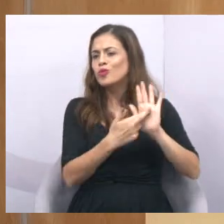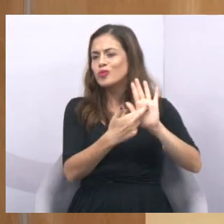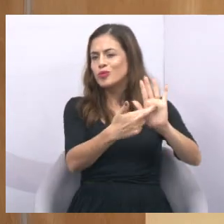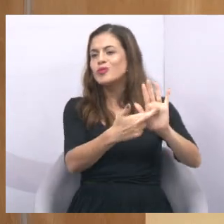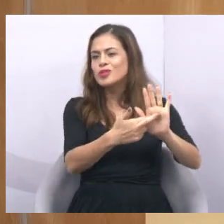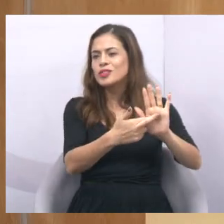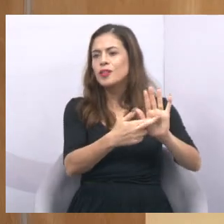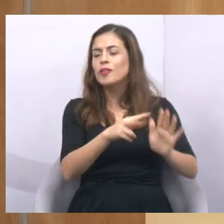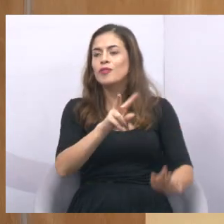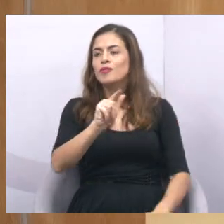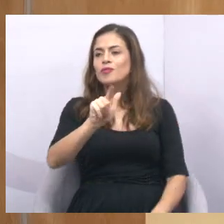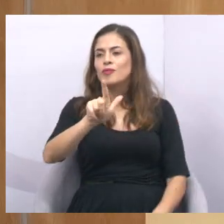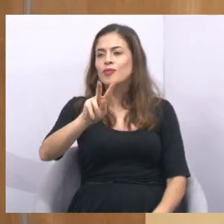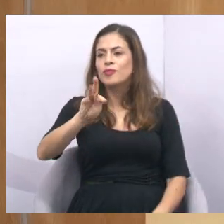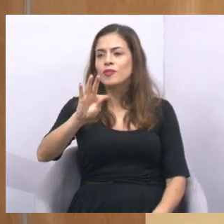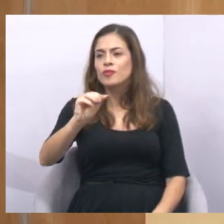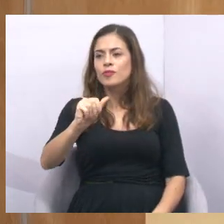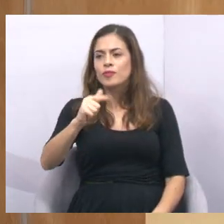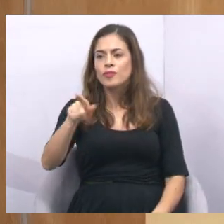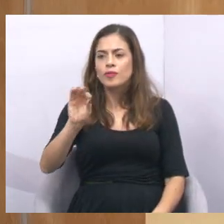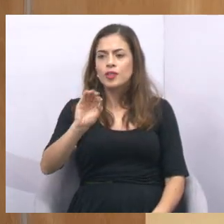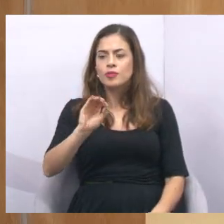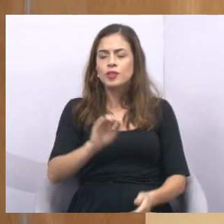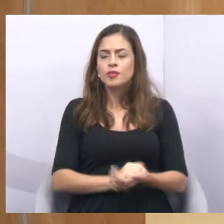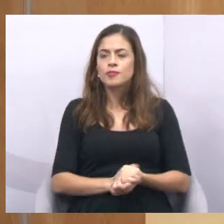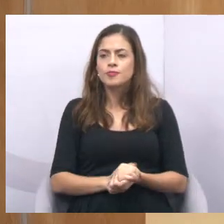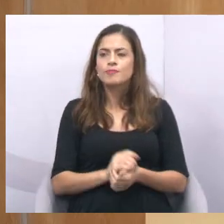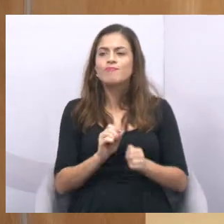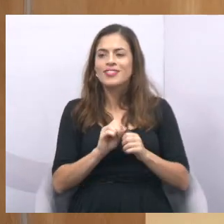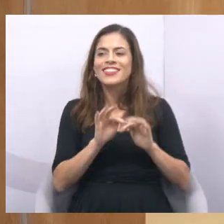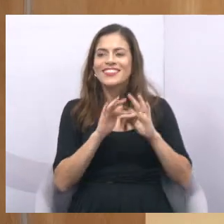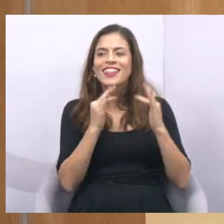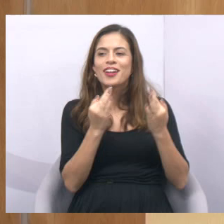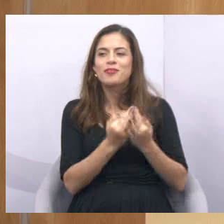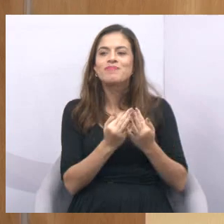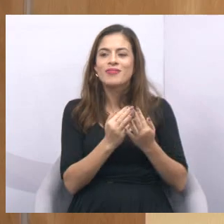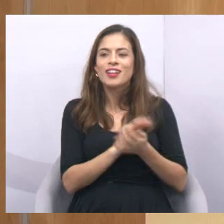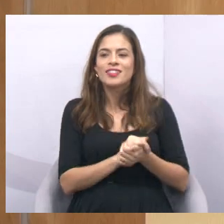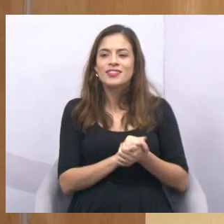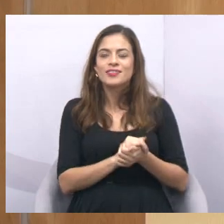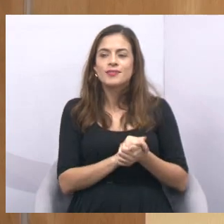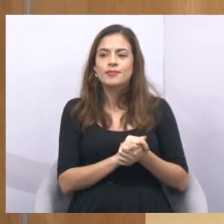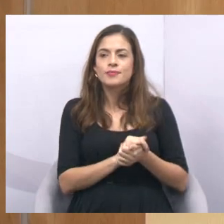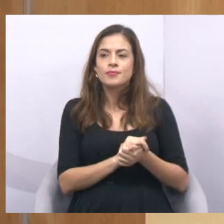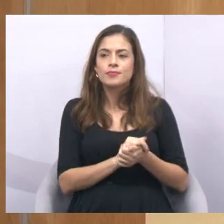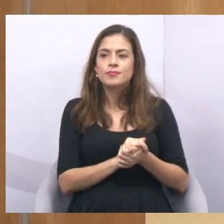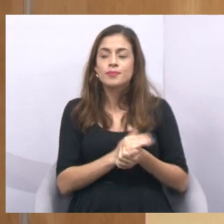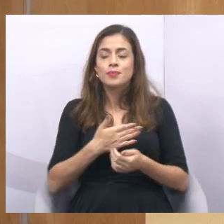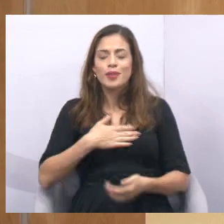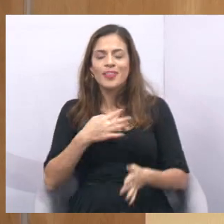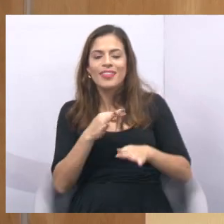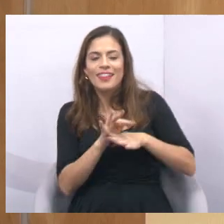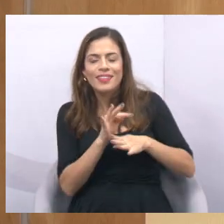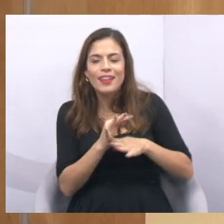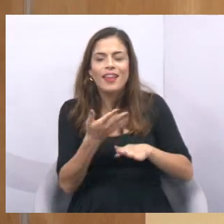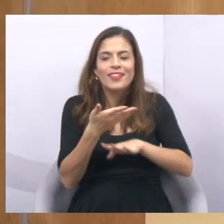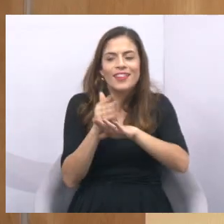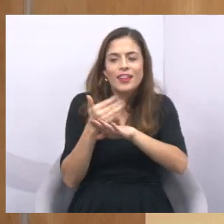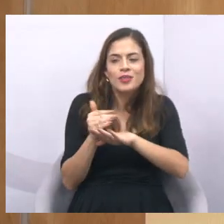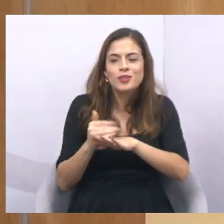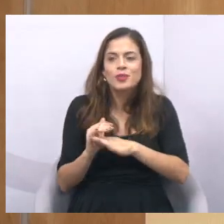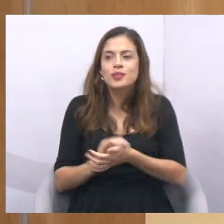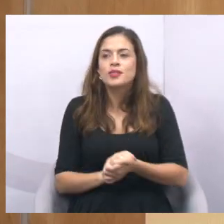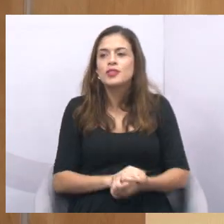representantes, Voltão, também fazia parte dessa equipe, foi meu técnico também, meu treinador. Nós temos aqui Zé